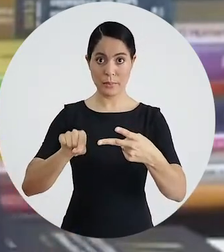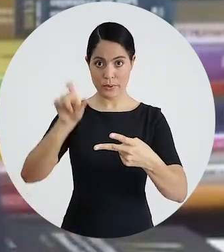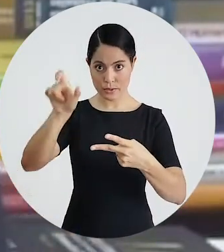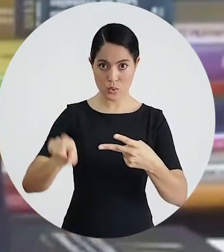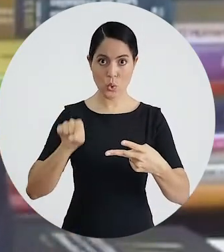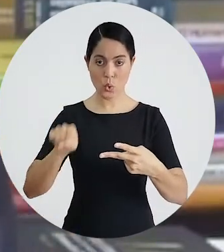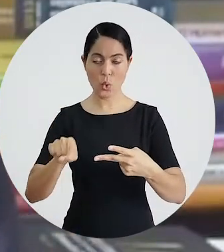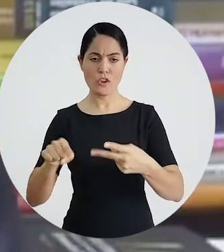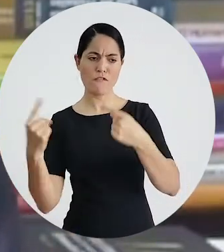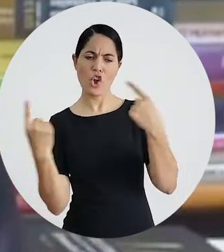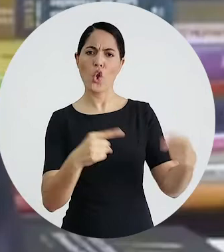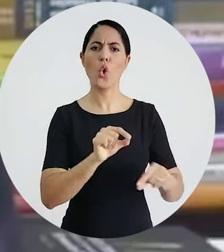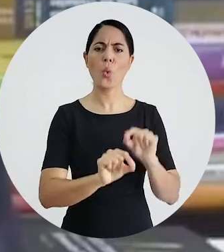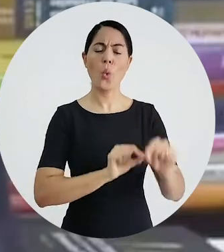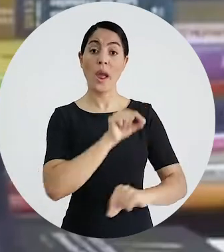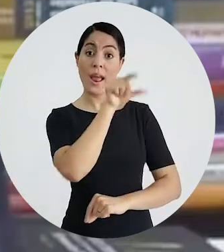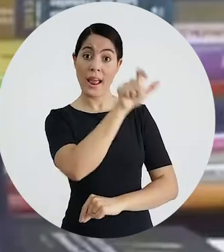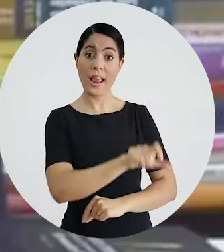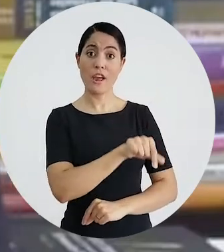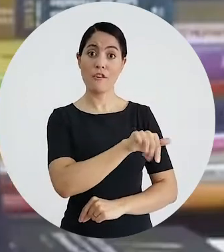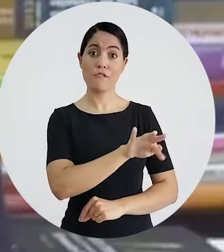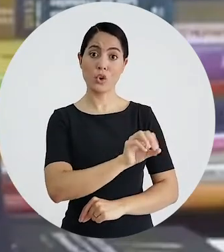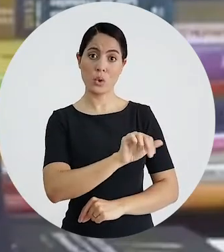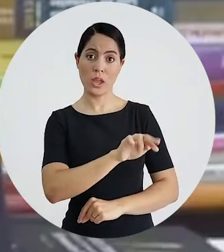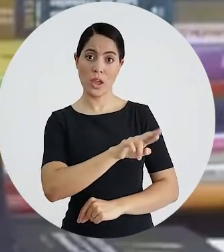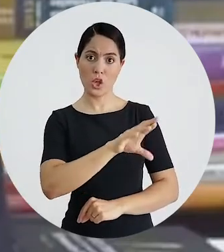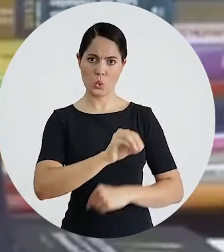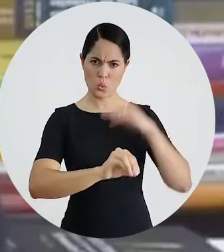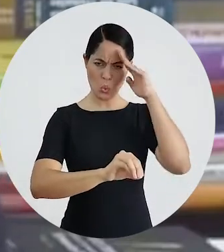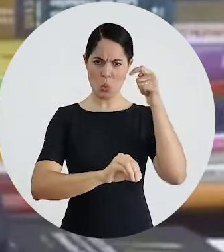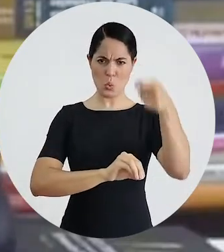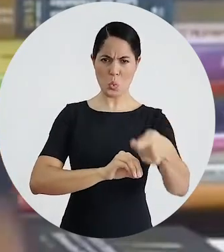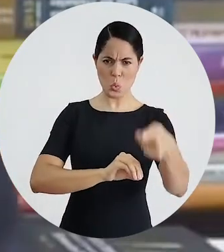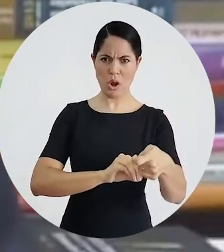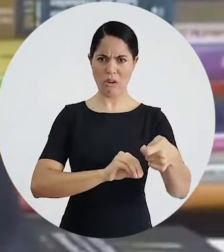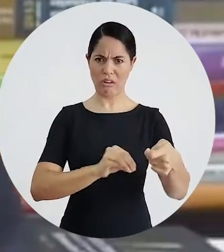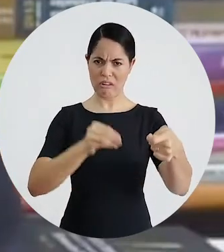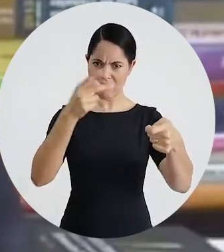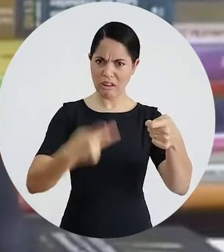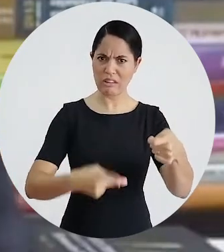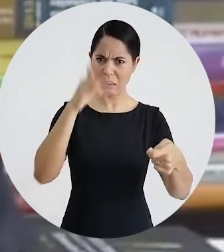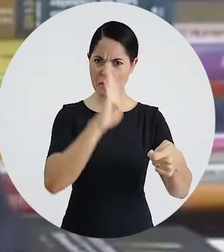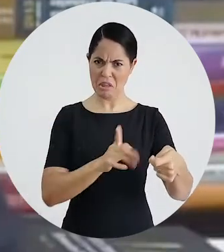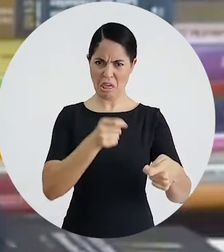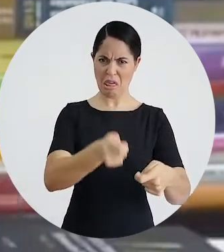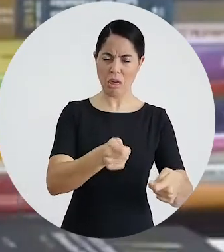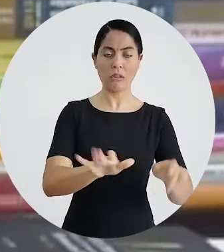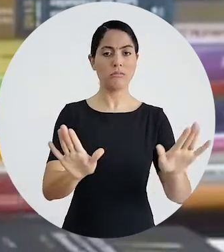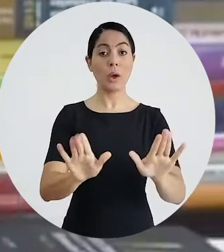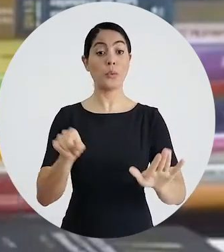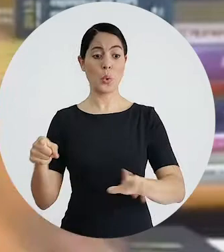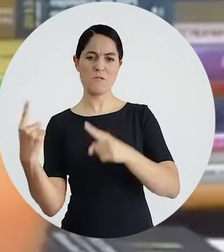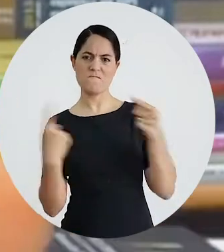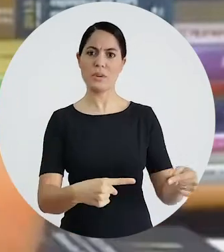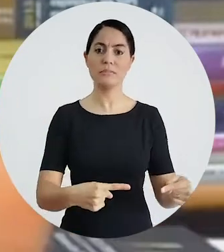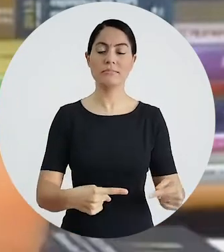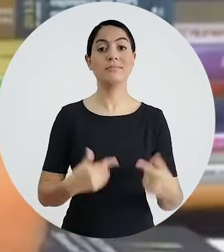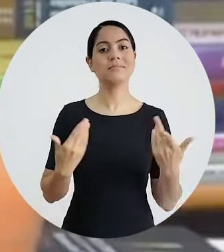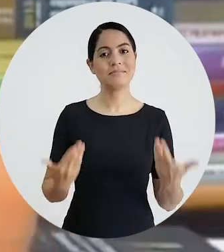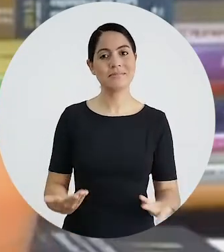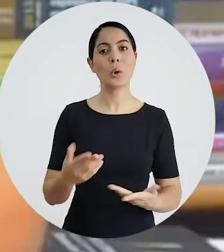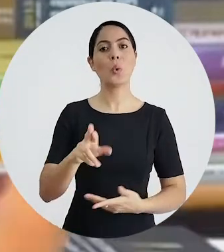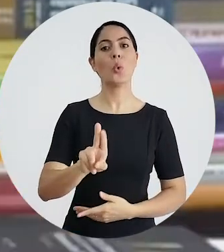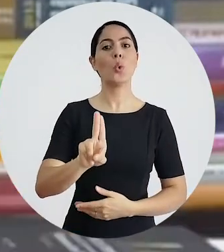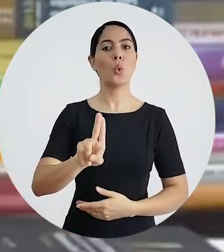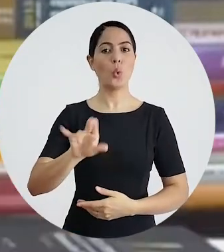contra a ditadura que Floriano quis aqui implantar. Então vejam que coisa notável. O Rui teve a sua